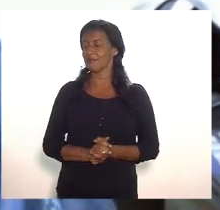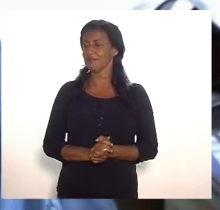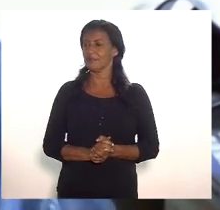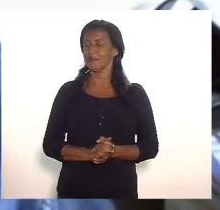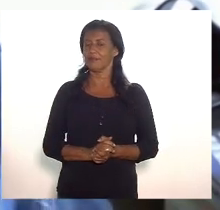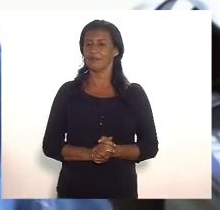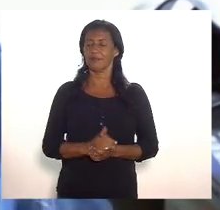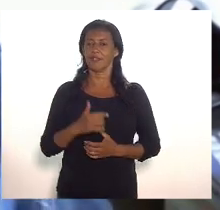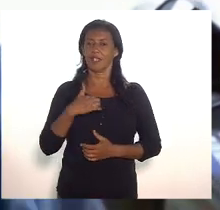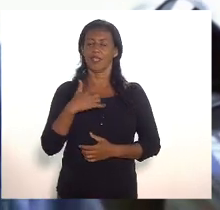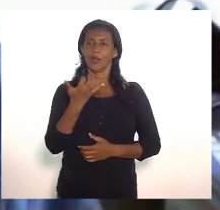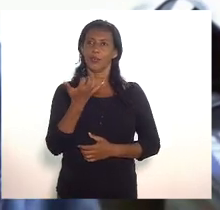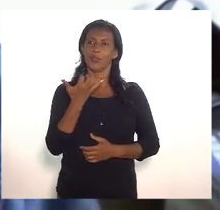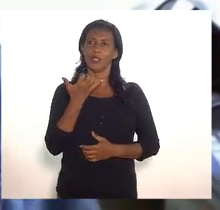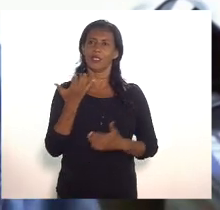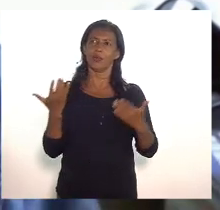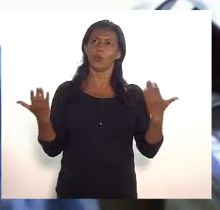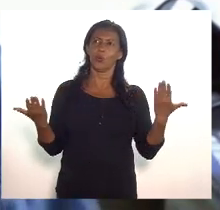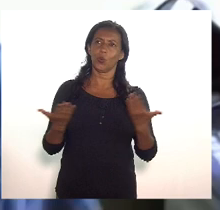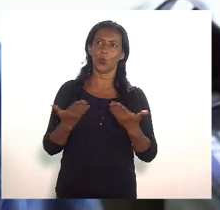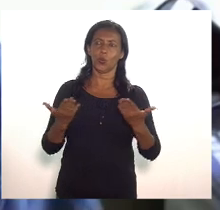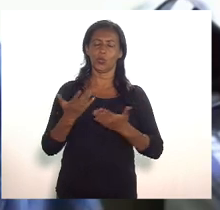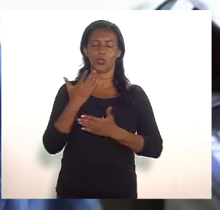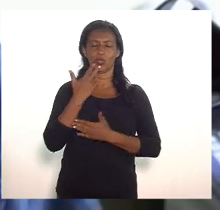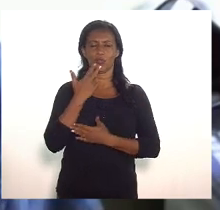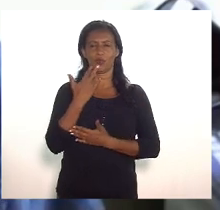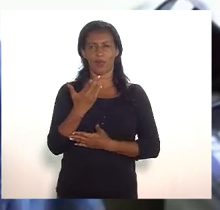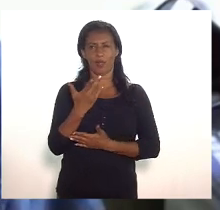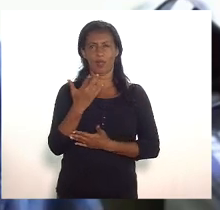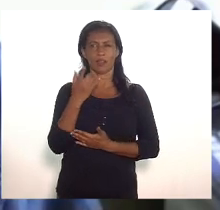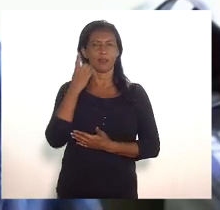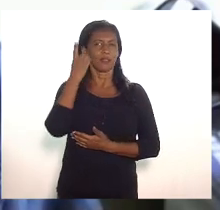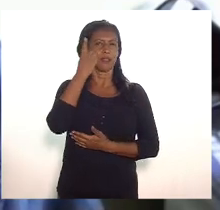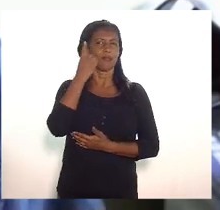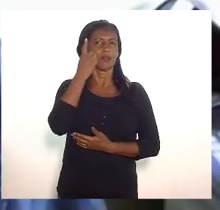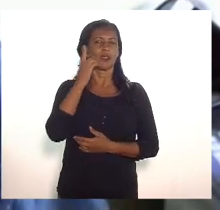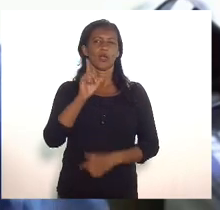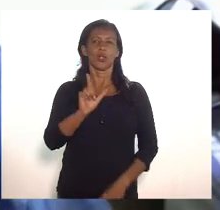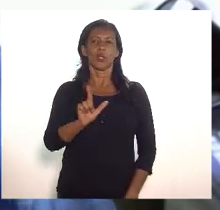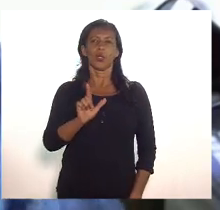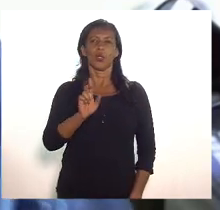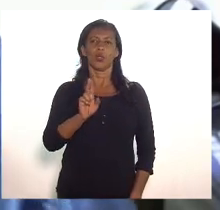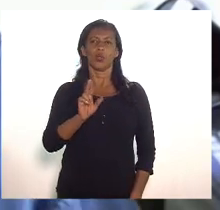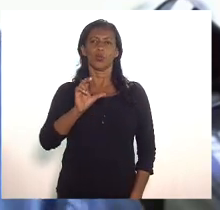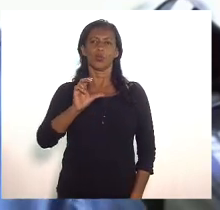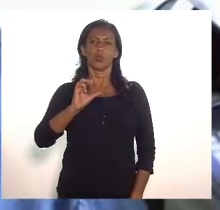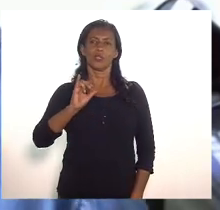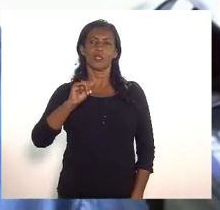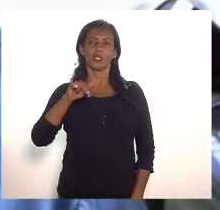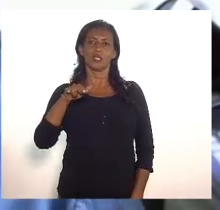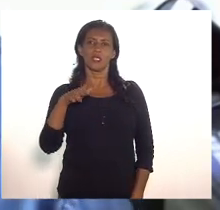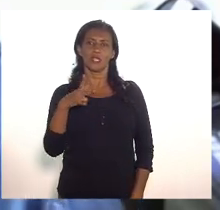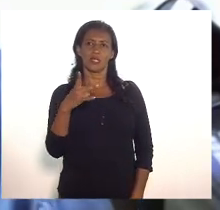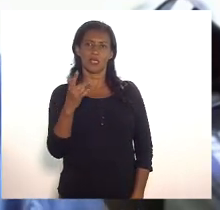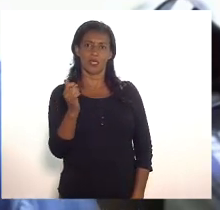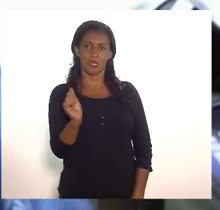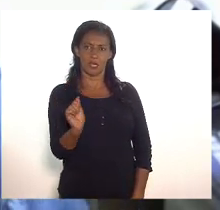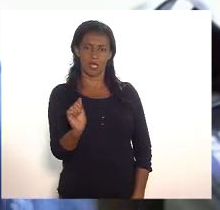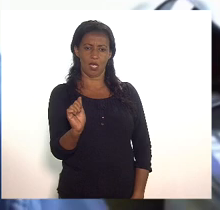eu queria aqui falar, deputada Lucinha, sobre a representação